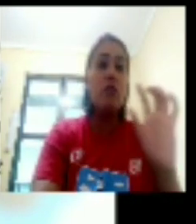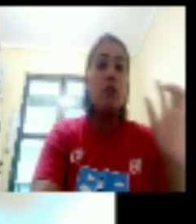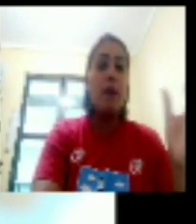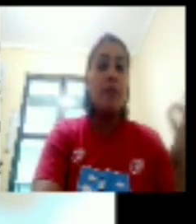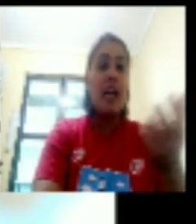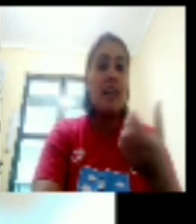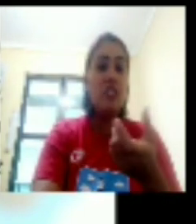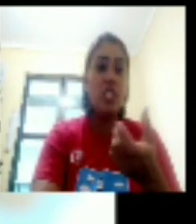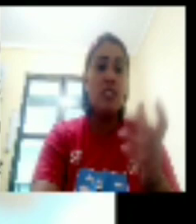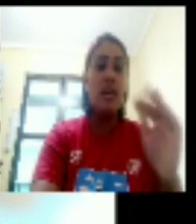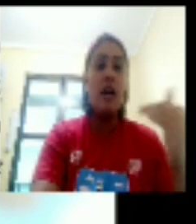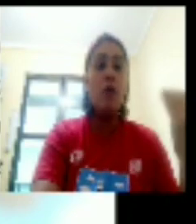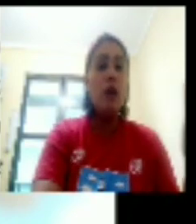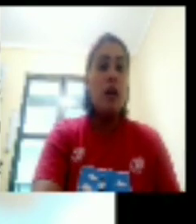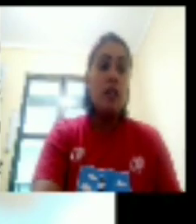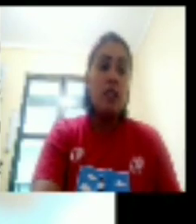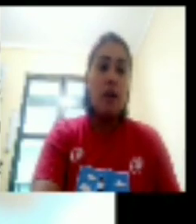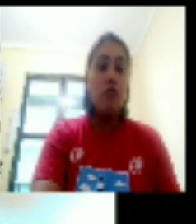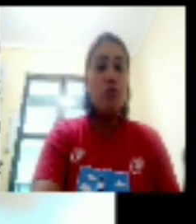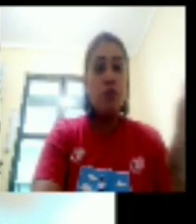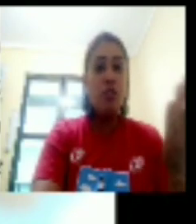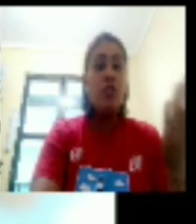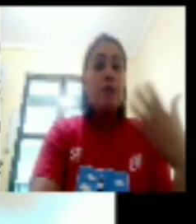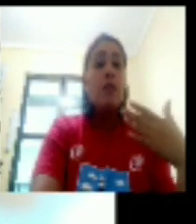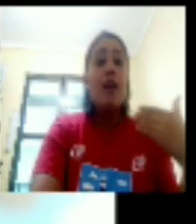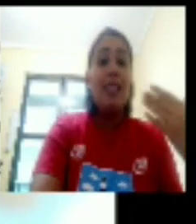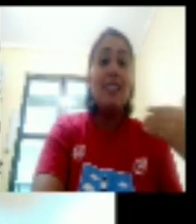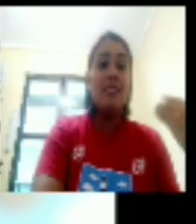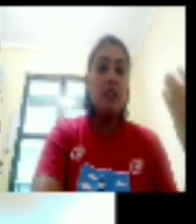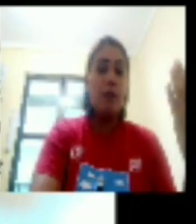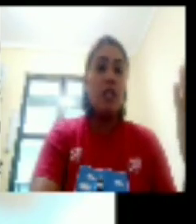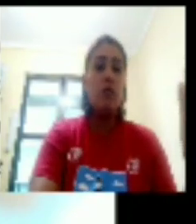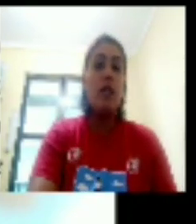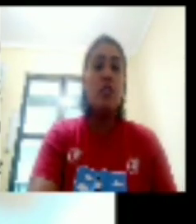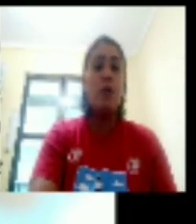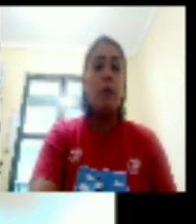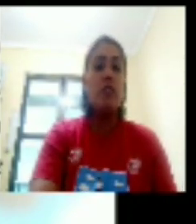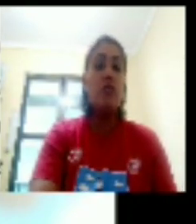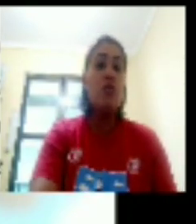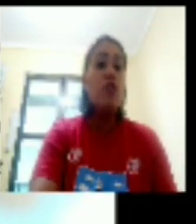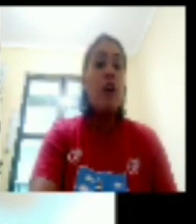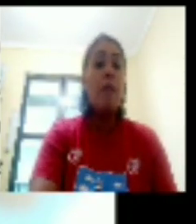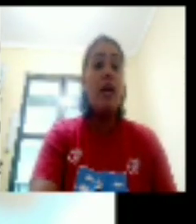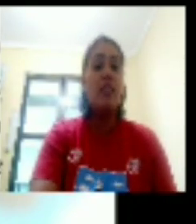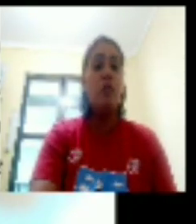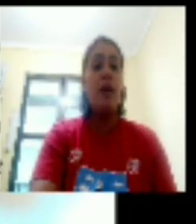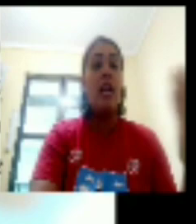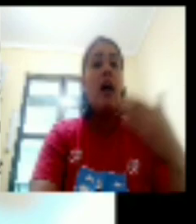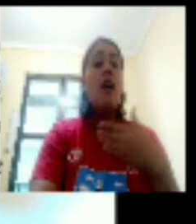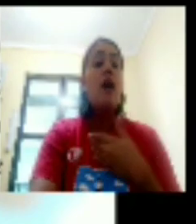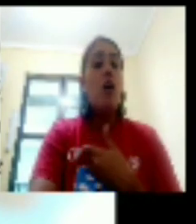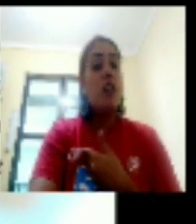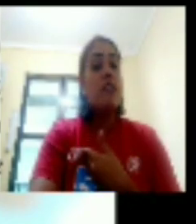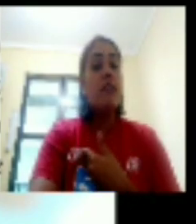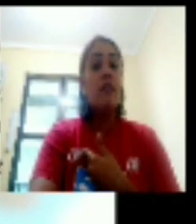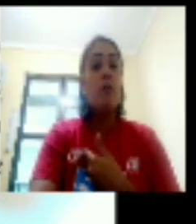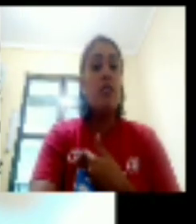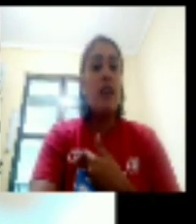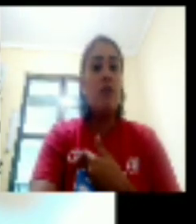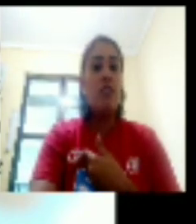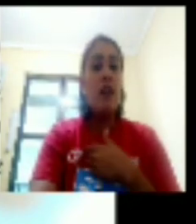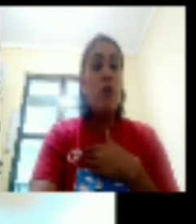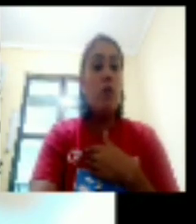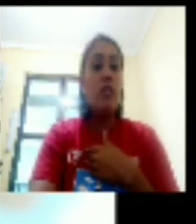da cobertura assistencial, que é o SUDES, em atendimento às proposições formuladas pela